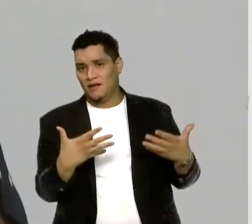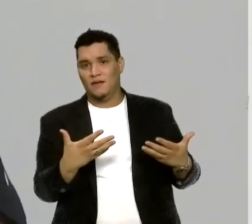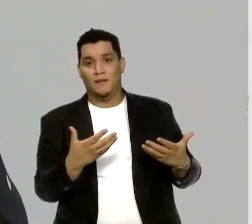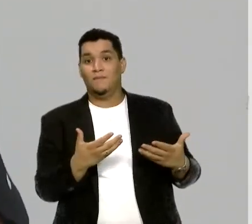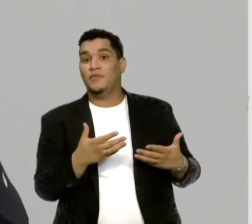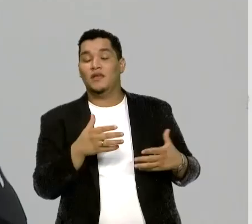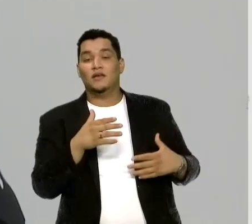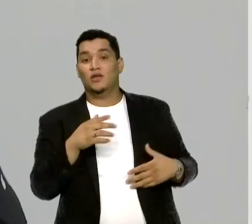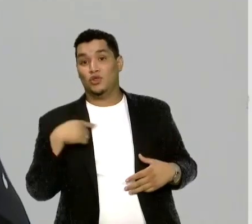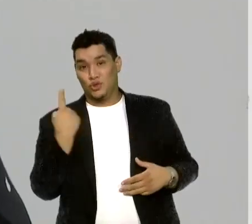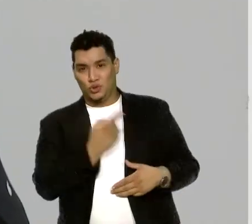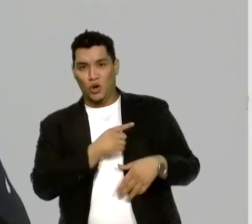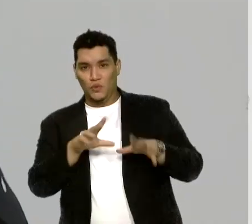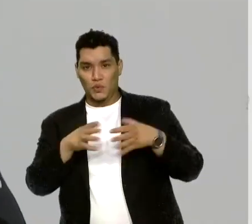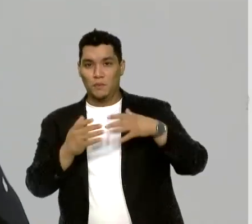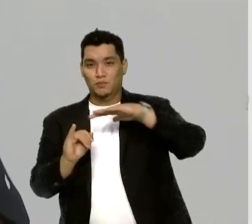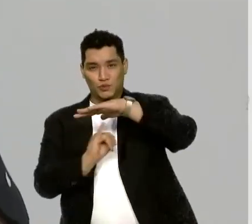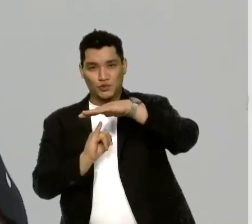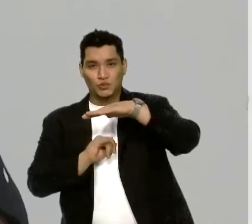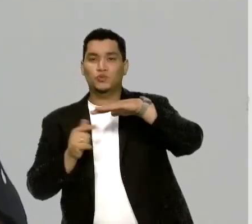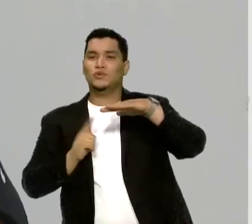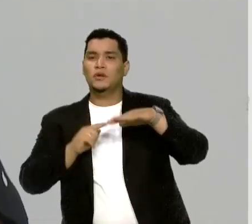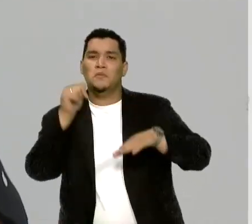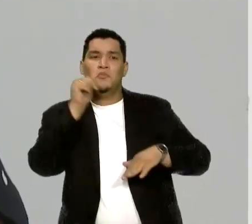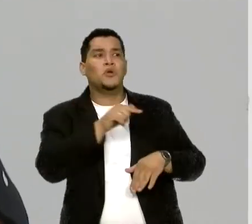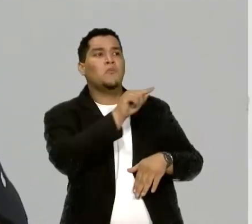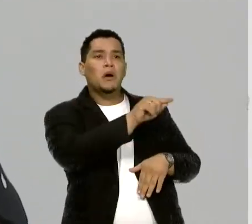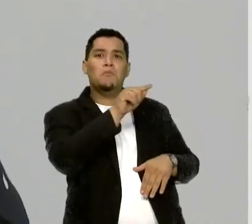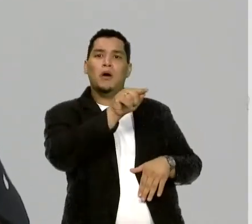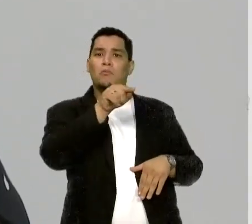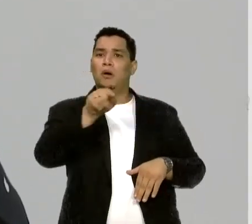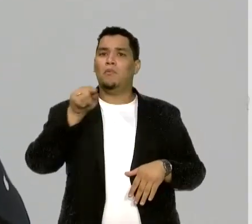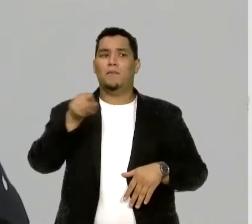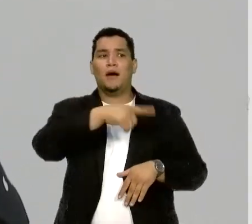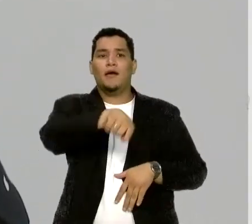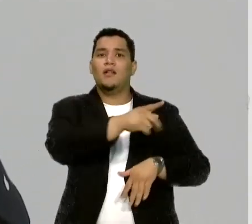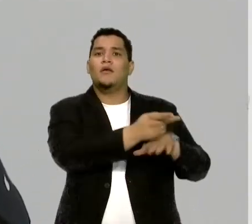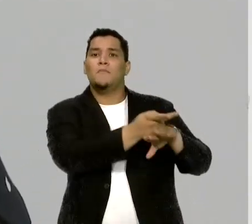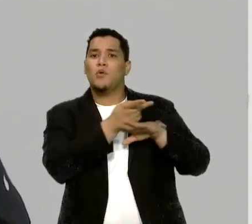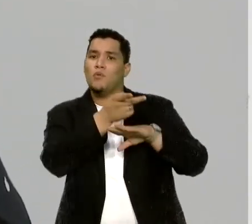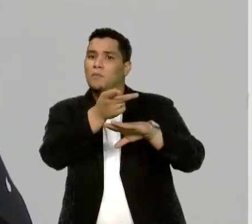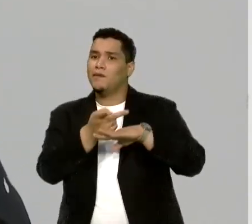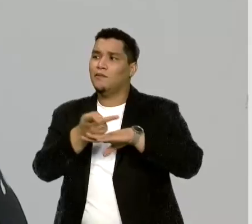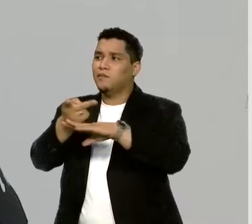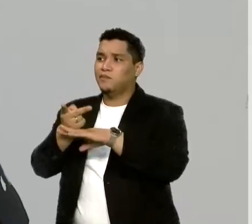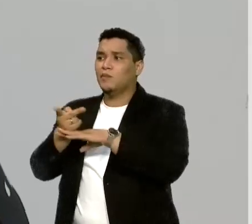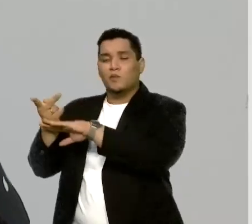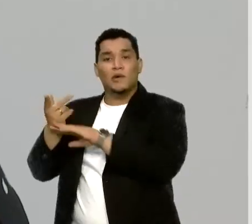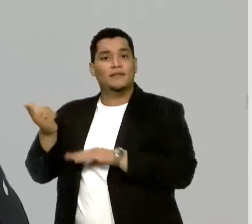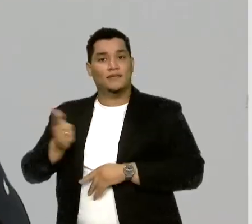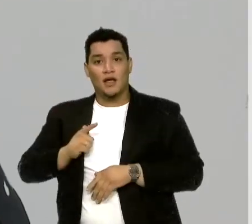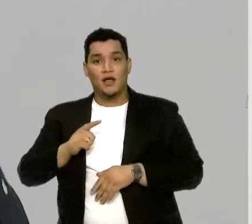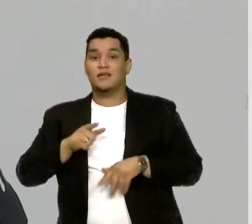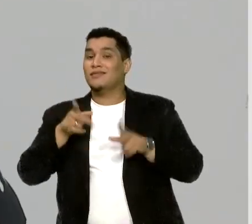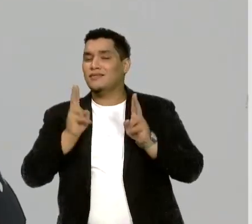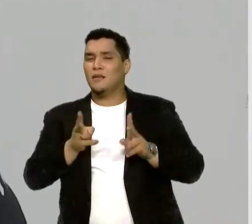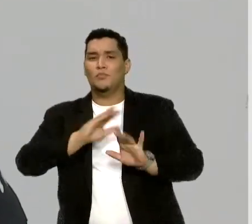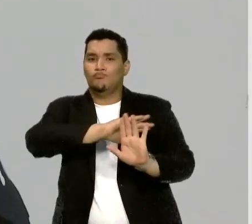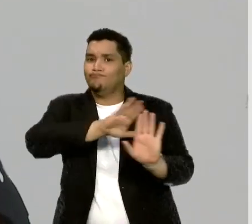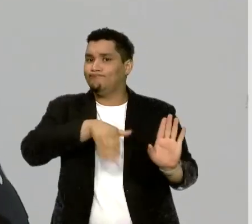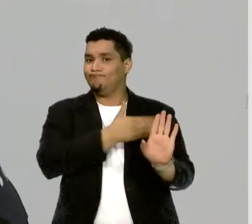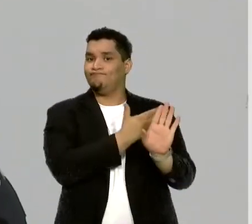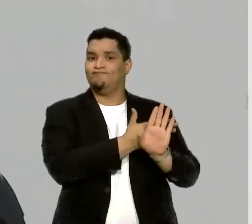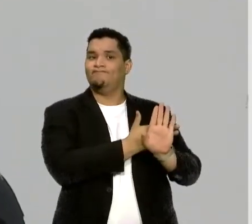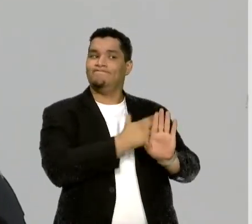nos procurar, né, que são várias, e a gente sempre tem essa conversa, né, particular. Né? Claro que a gente não